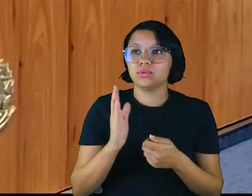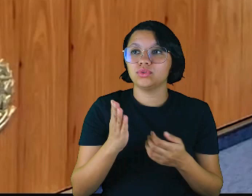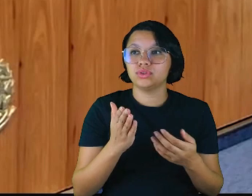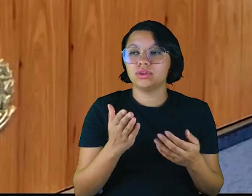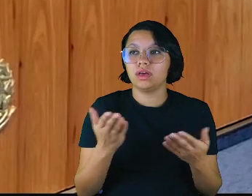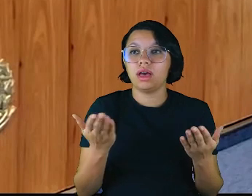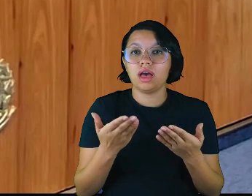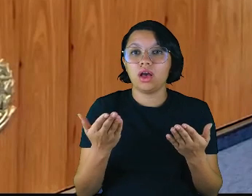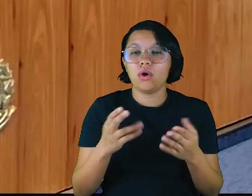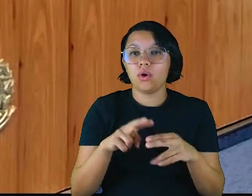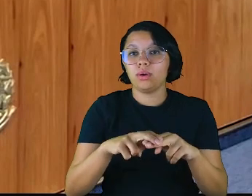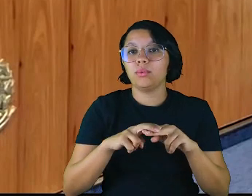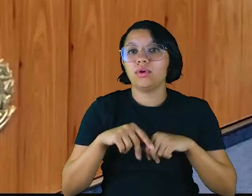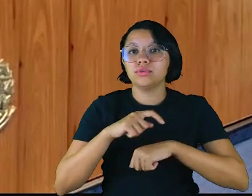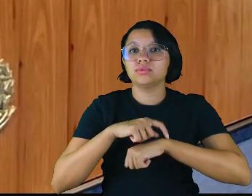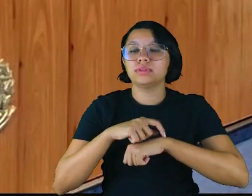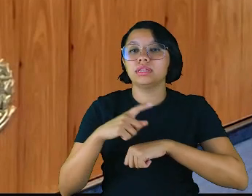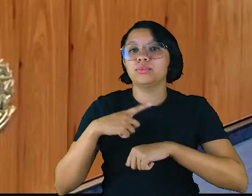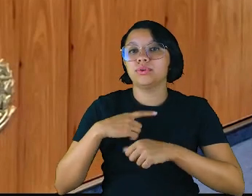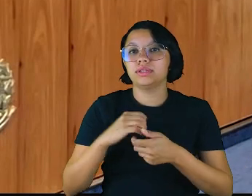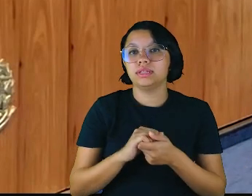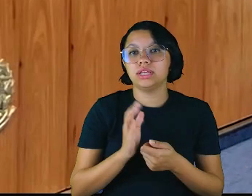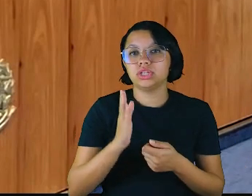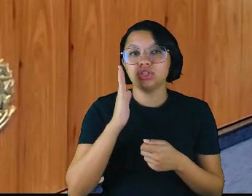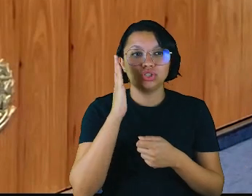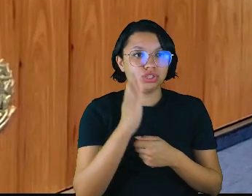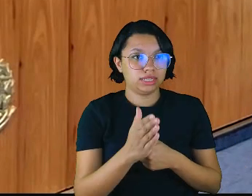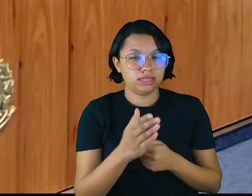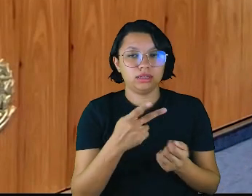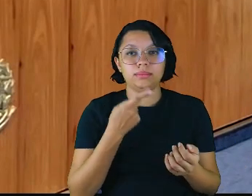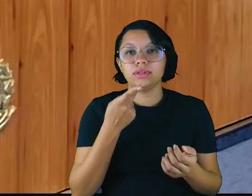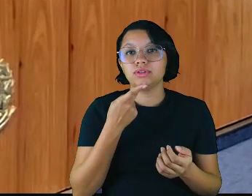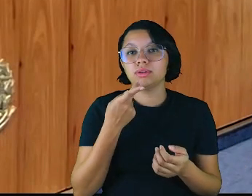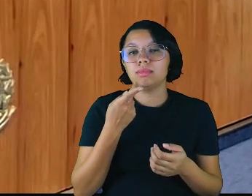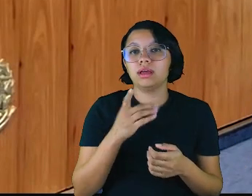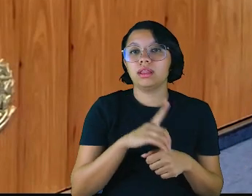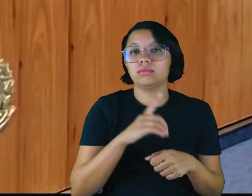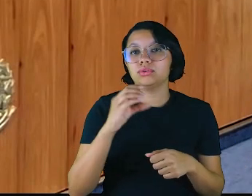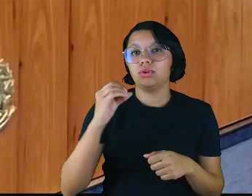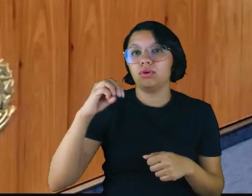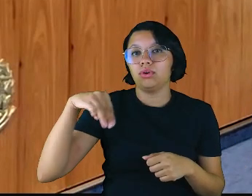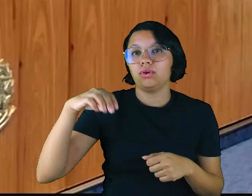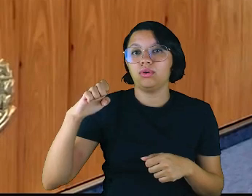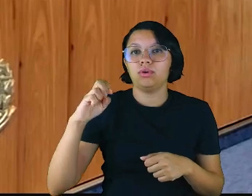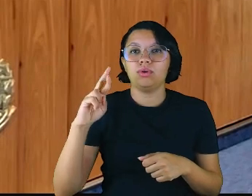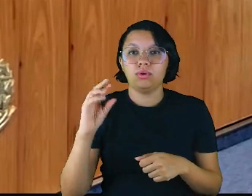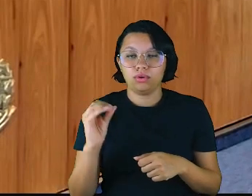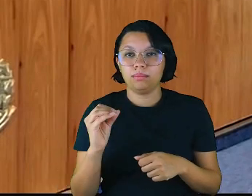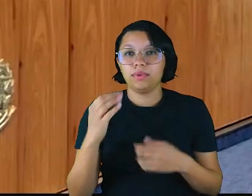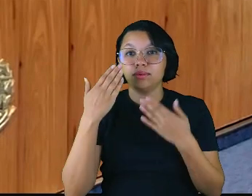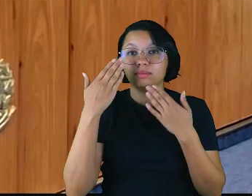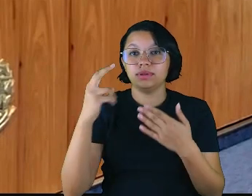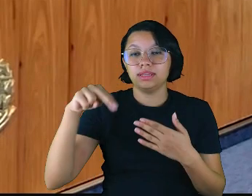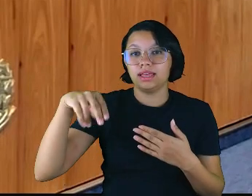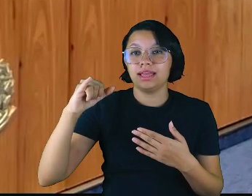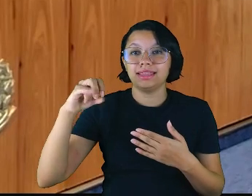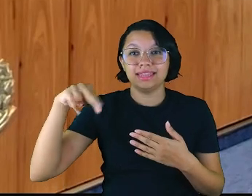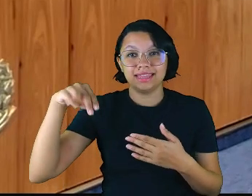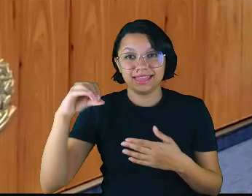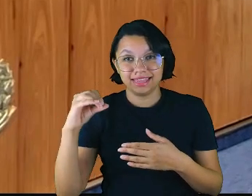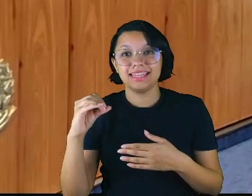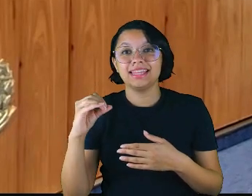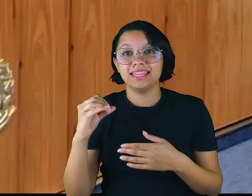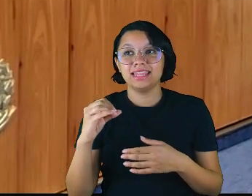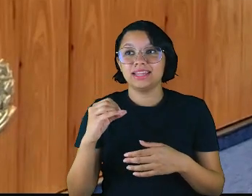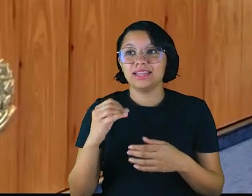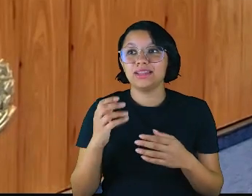já vou passar, dado o tempo que a gente tem aqui, eu já passo diretamente a palavra ao doutor Homero. Obrigado, doutor Nino. Eu espero voltar aqui